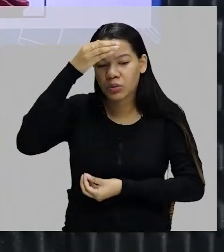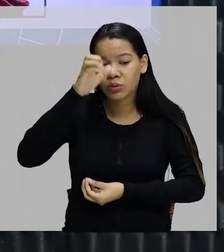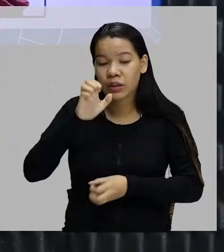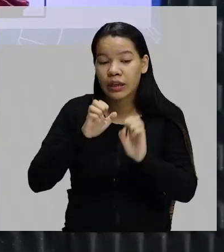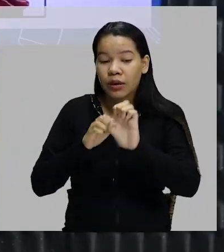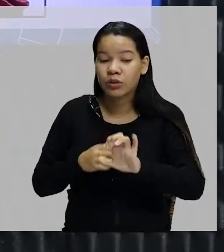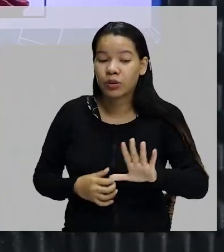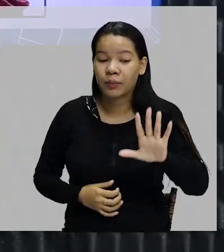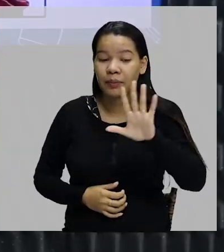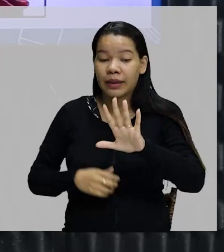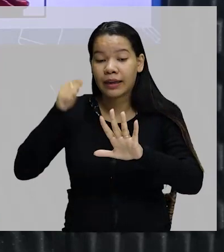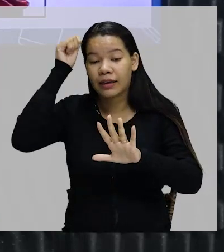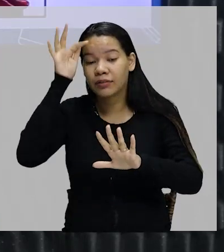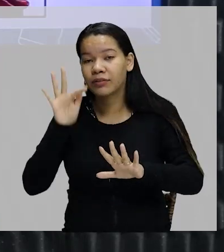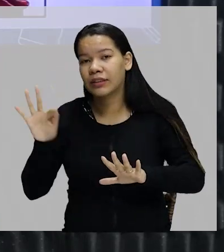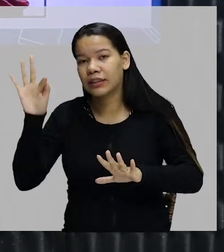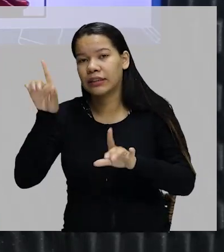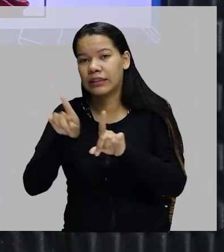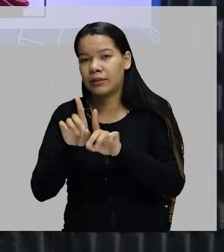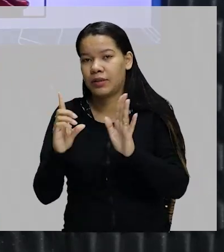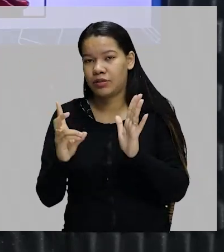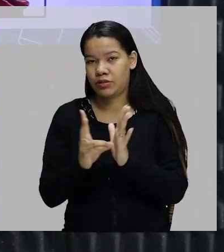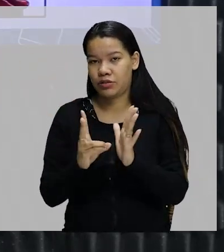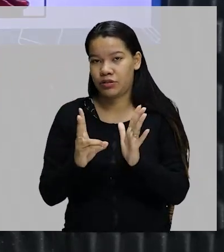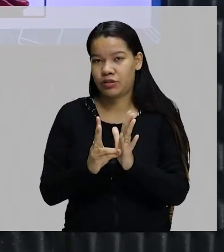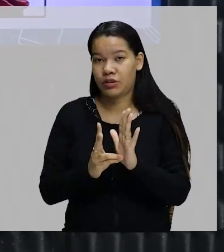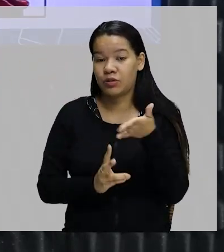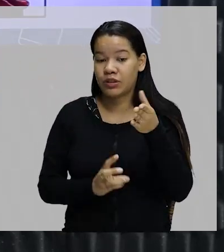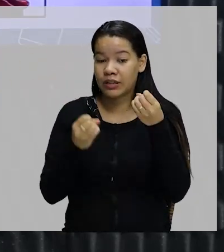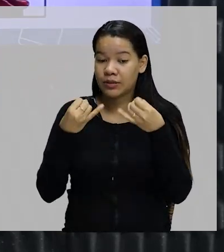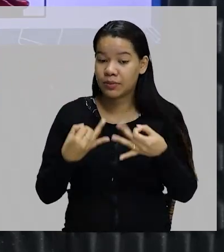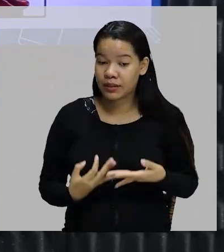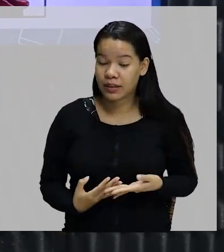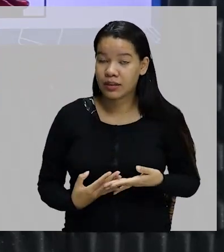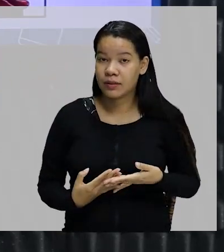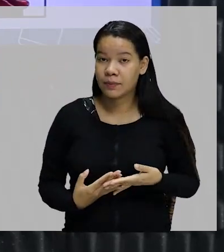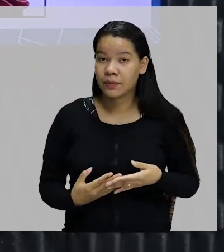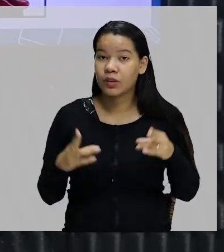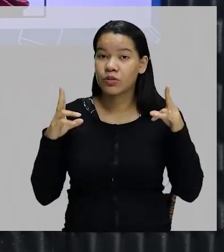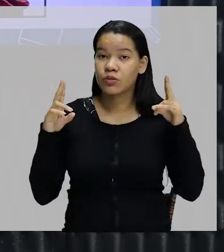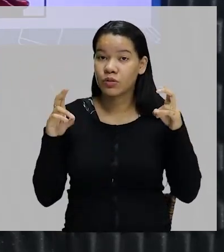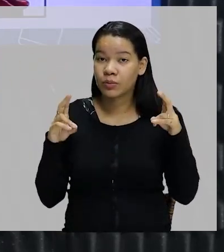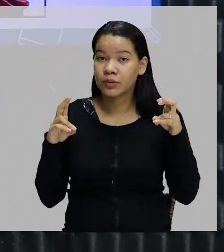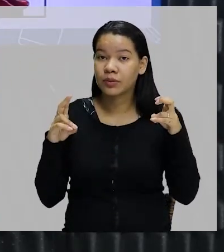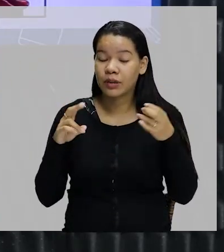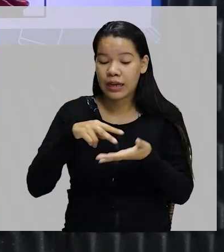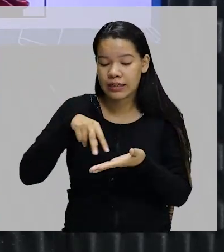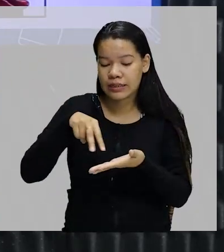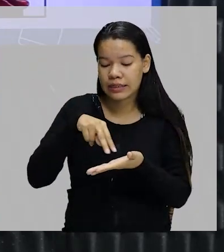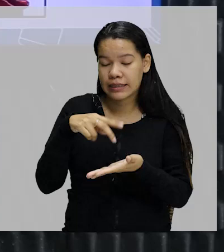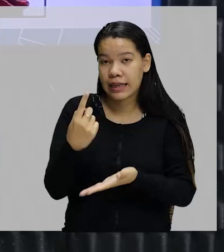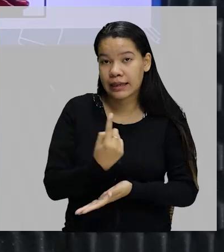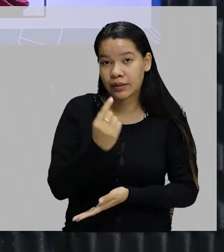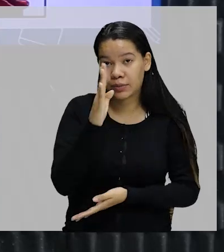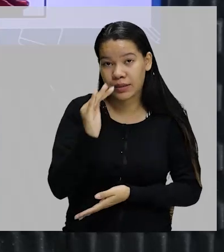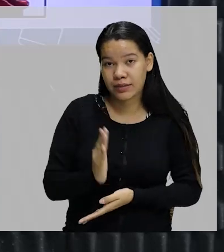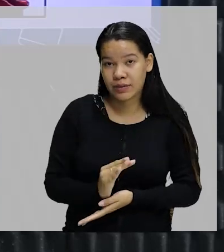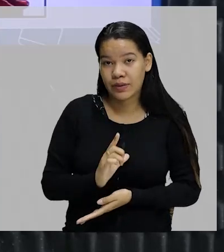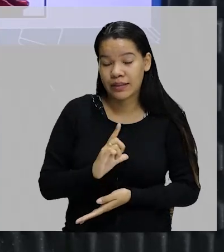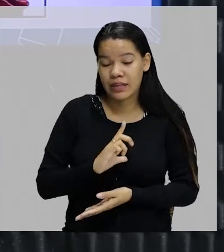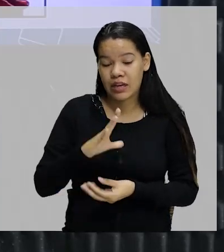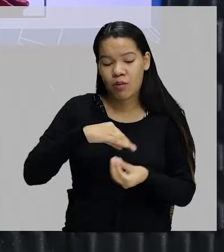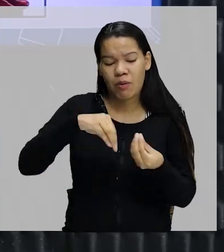nós falamos de danças no Brasil. As nossas danças, ela vem de uma miscigenação muito grande. Tem